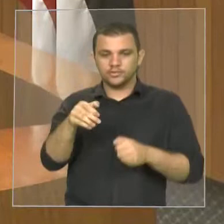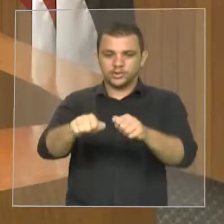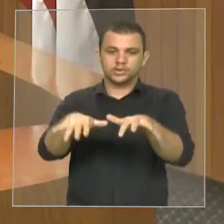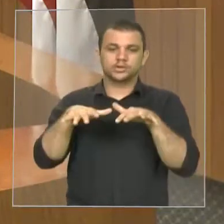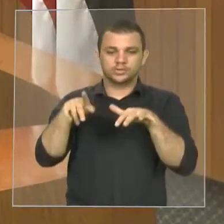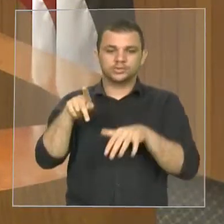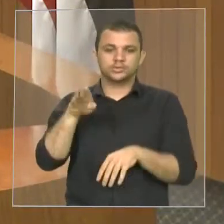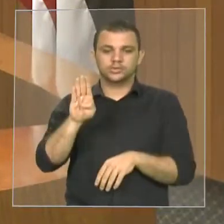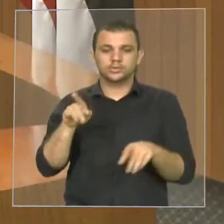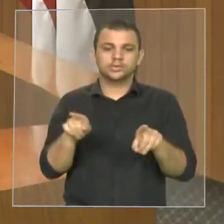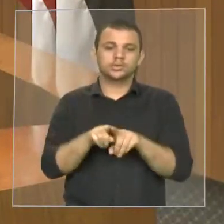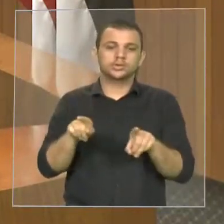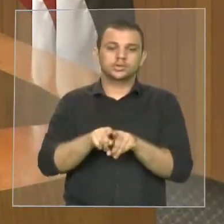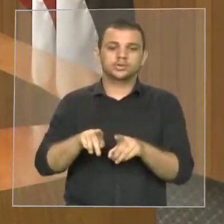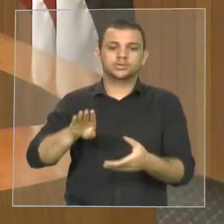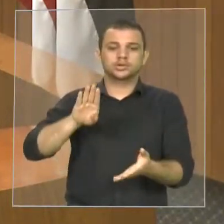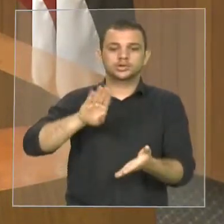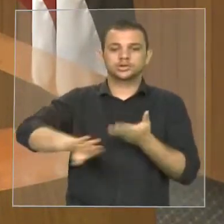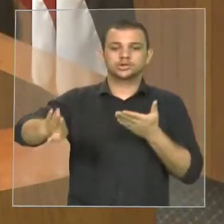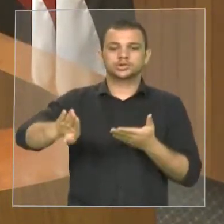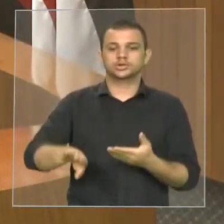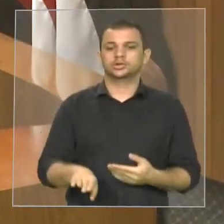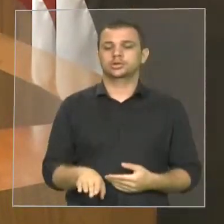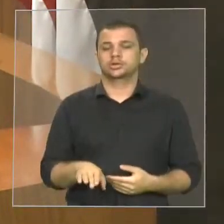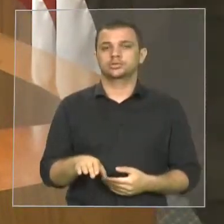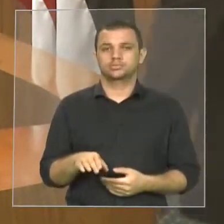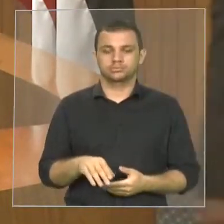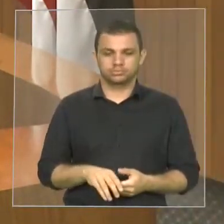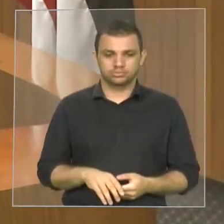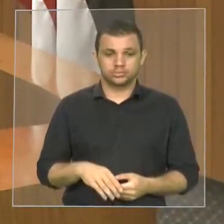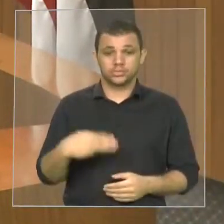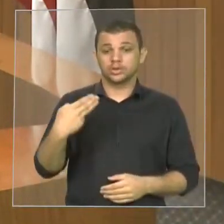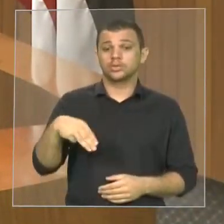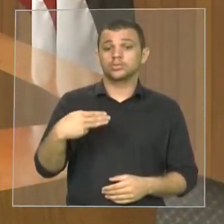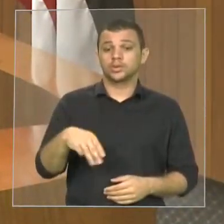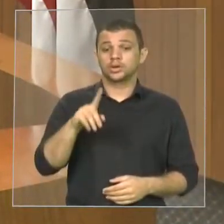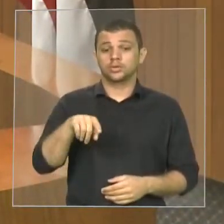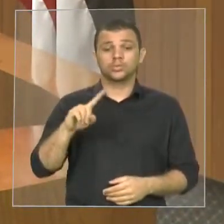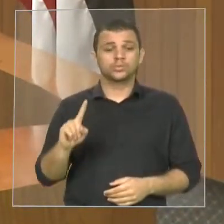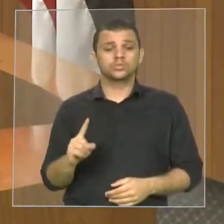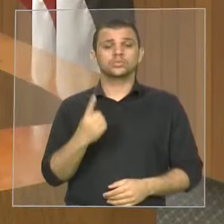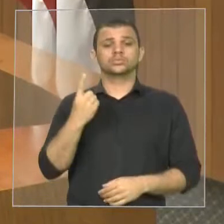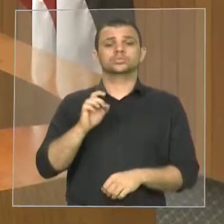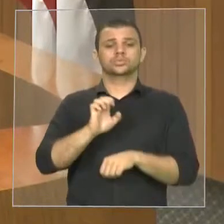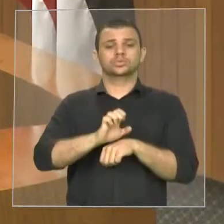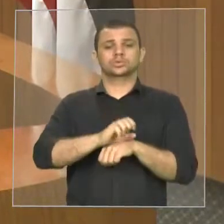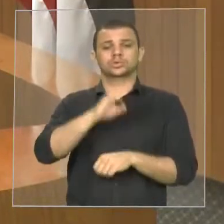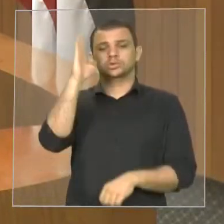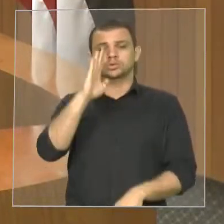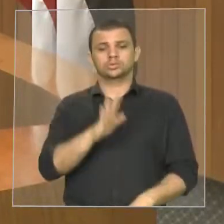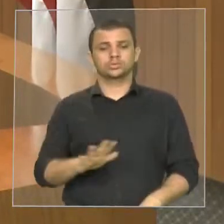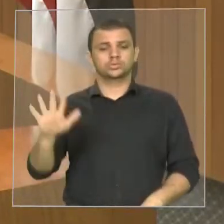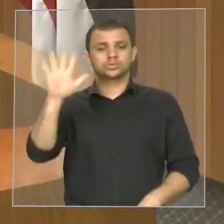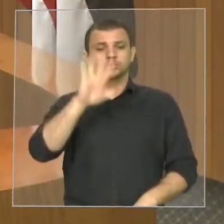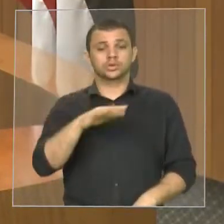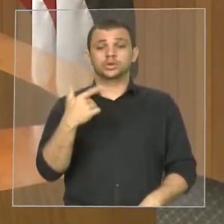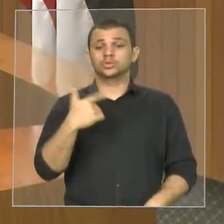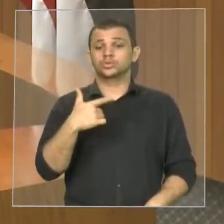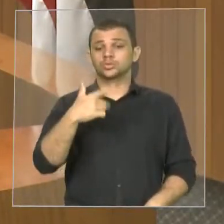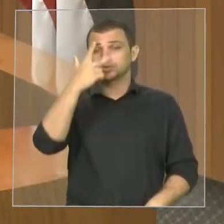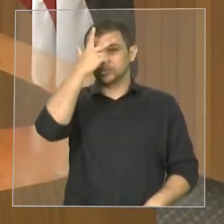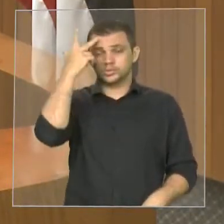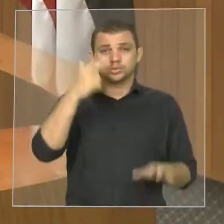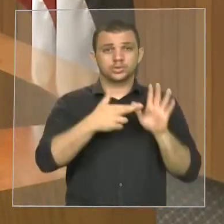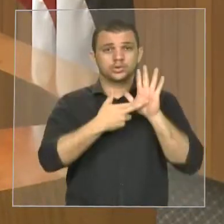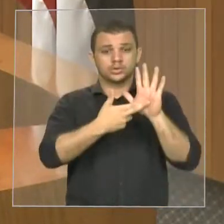e que foram retirados. O Maranhão, deputado Max Barros, seria o único estado do Brasil onde não teria o representante dos servidores